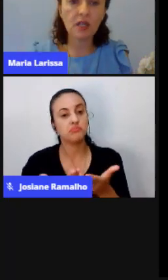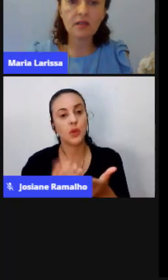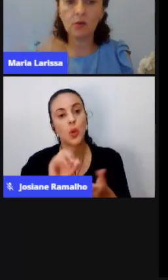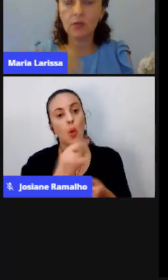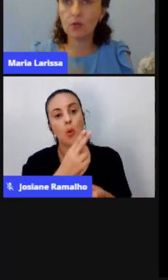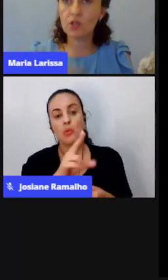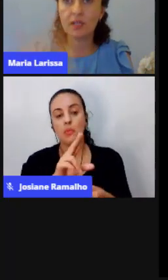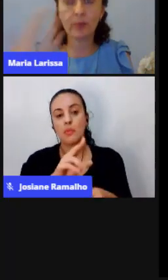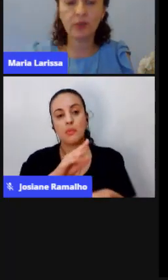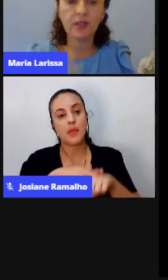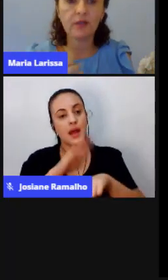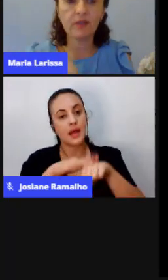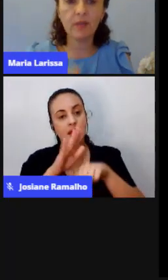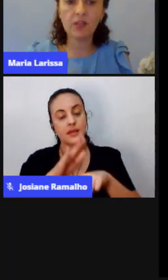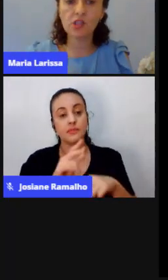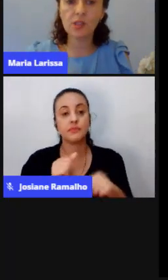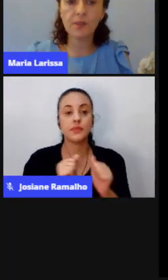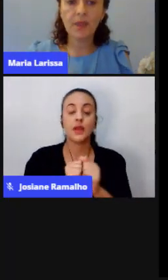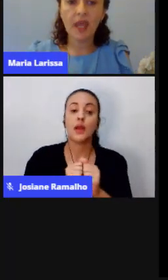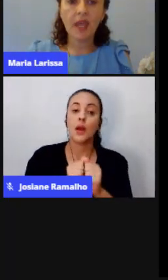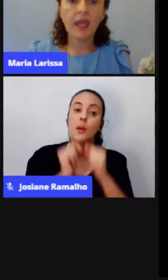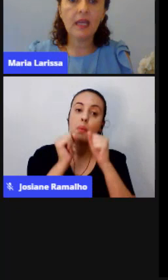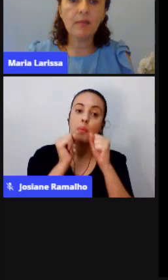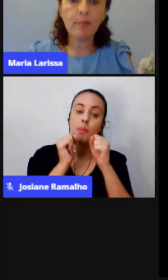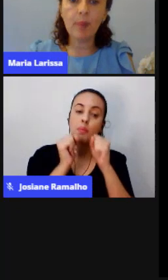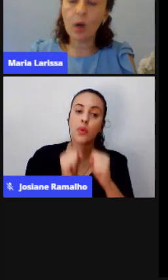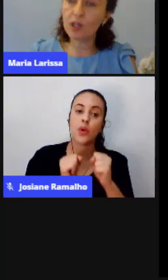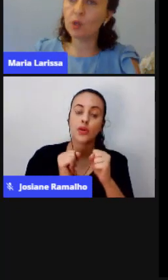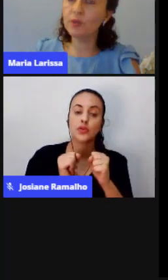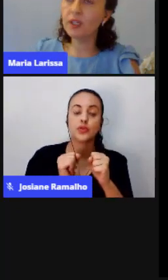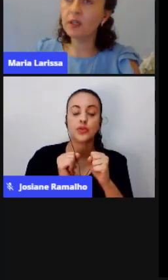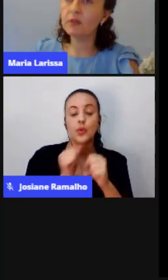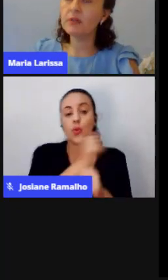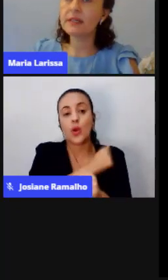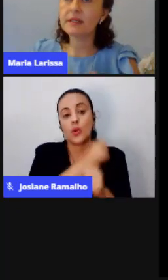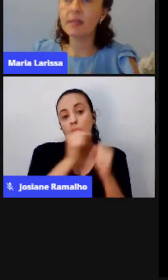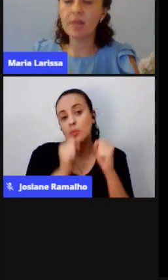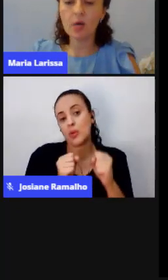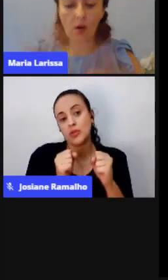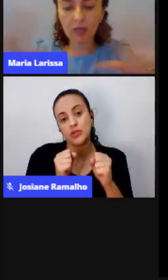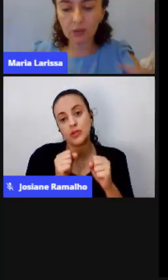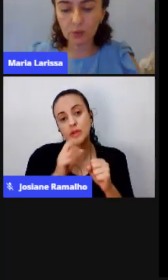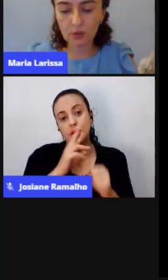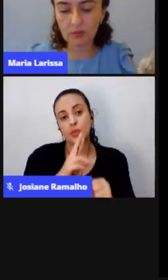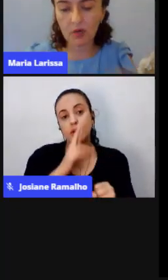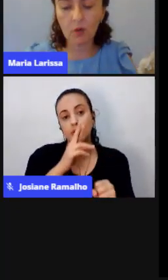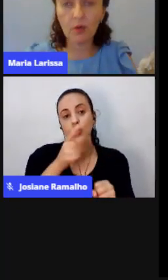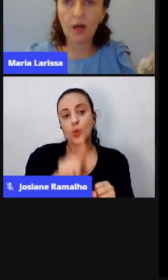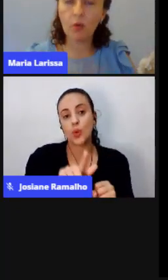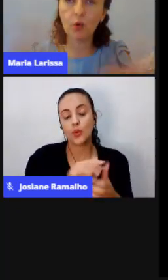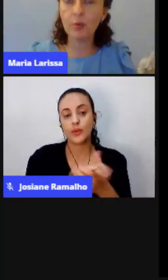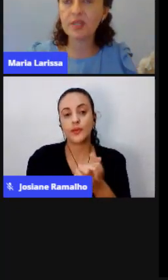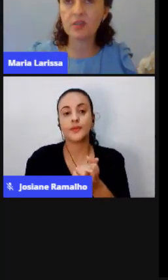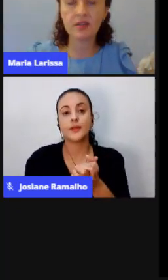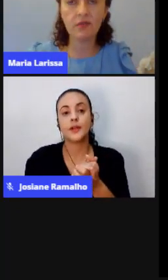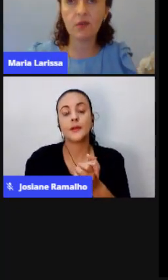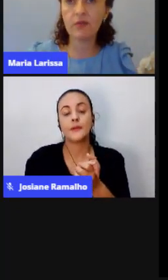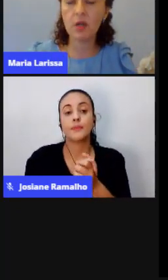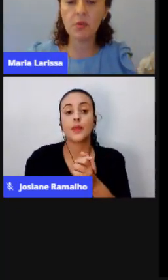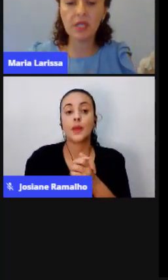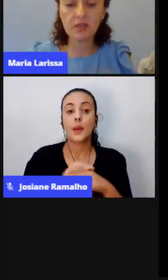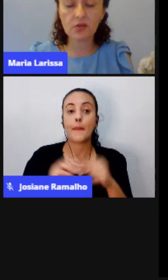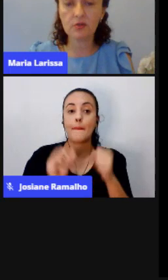ter a chance ou não de responder novamente. Ele pode ou não saber como a turma, como o grupo